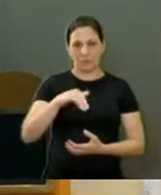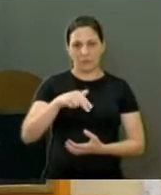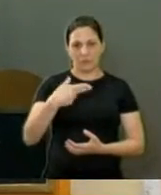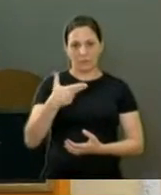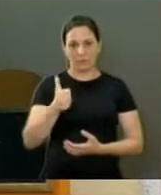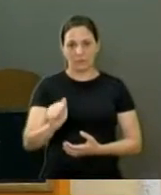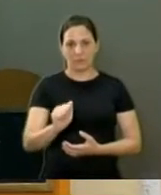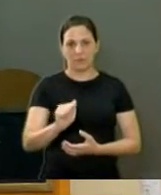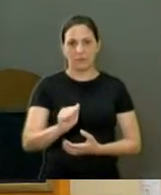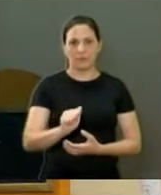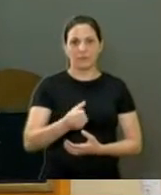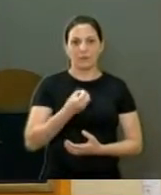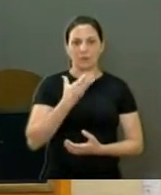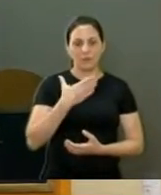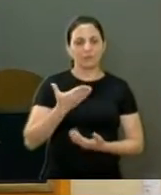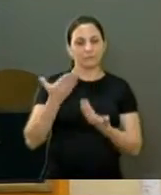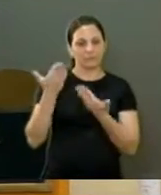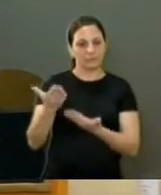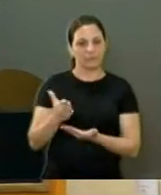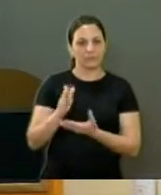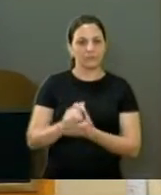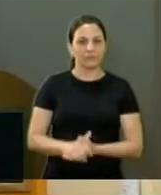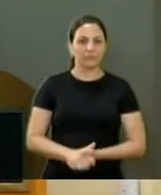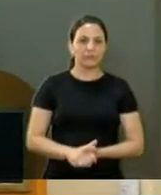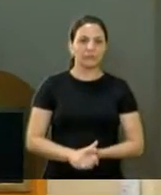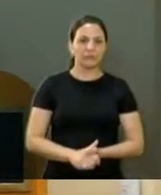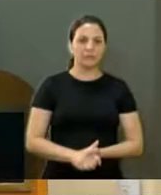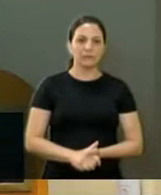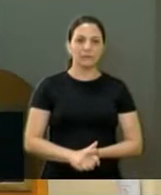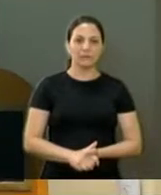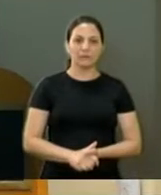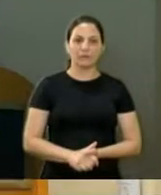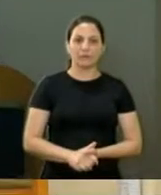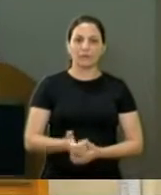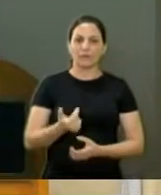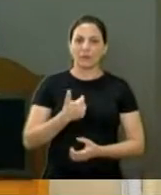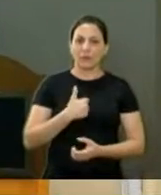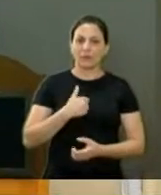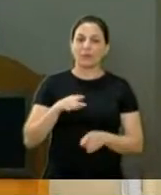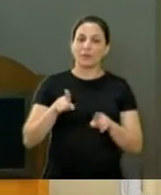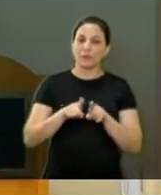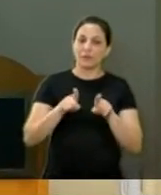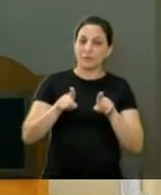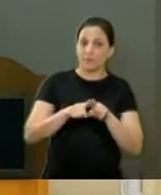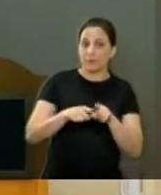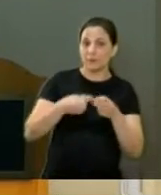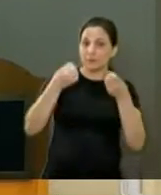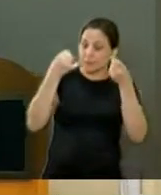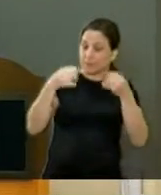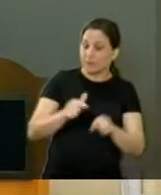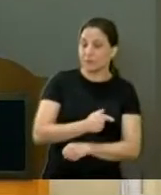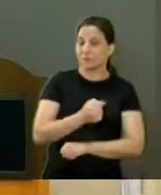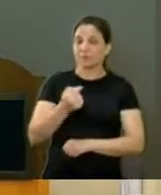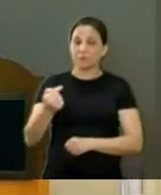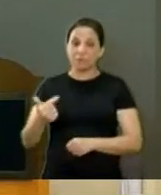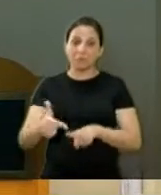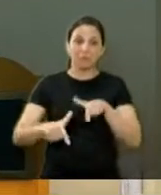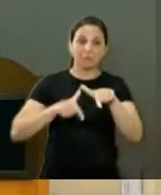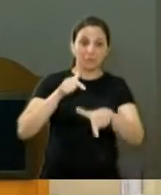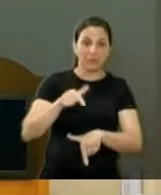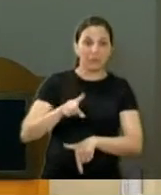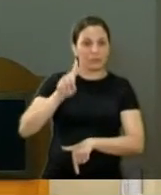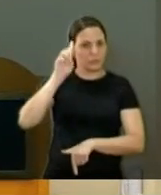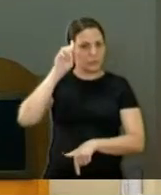tudo de bom pra você houve também como os demais colegas para falar da semana dia